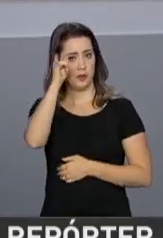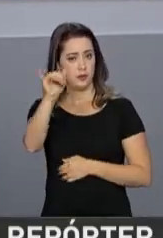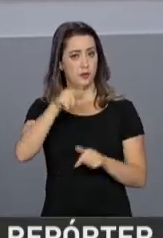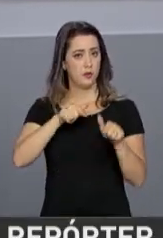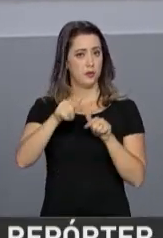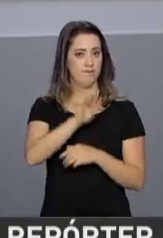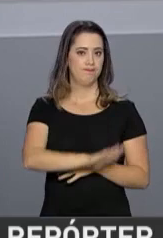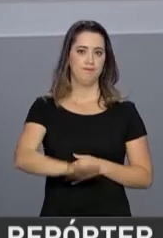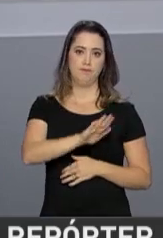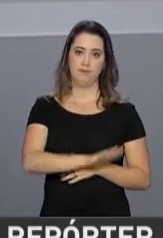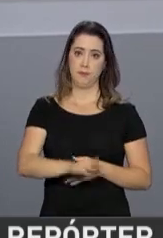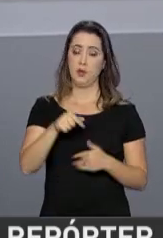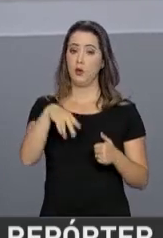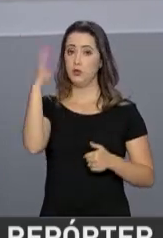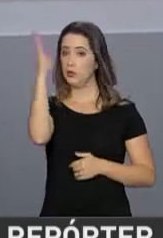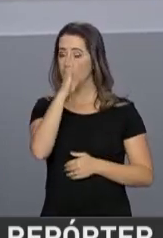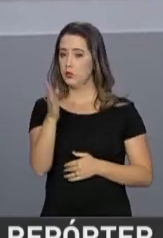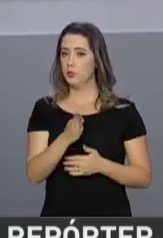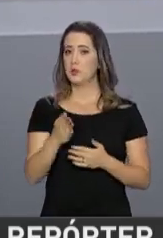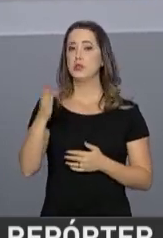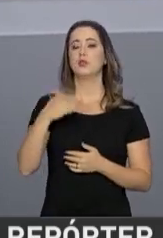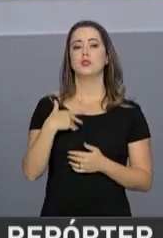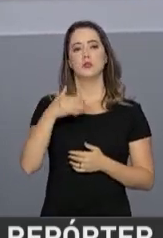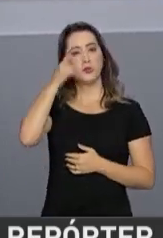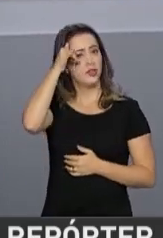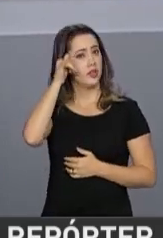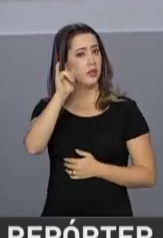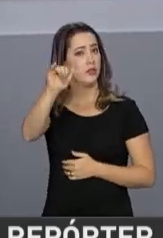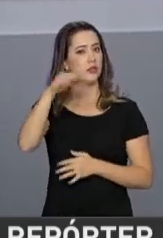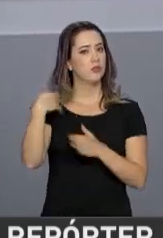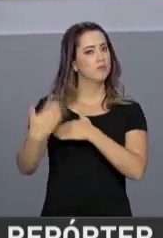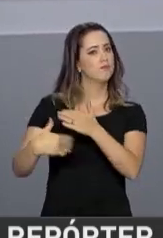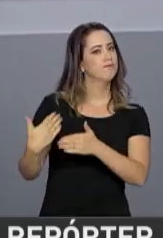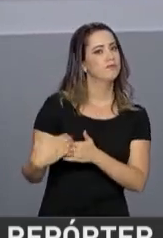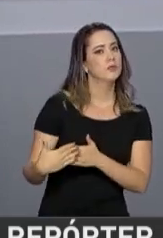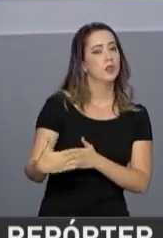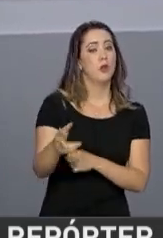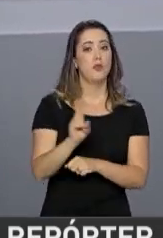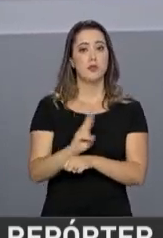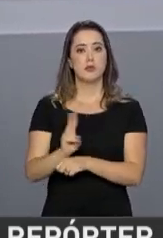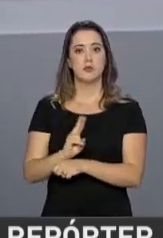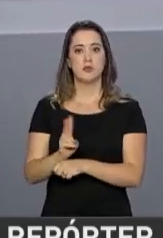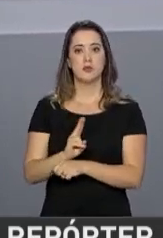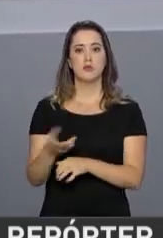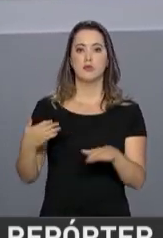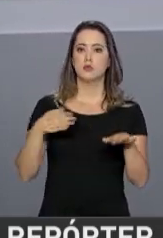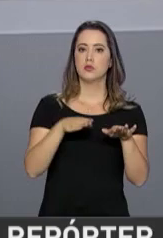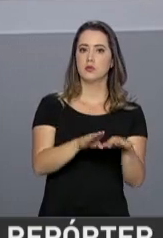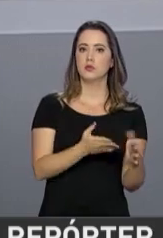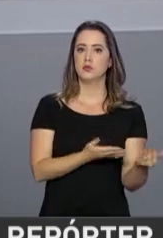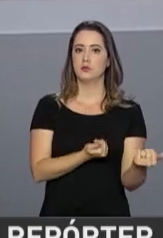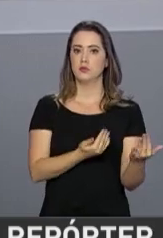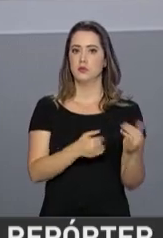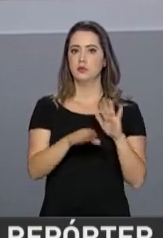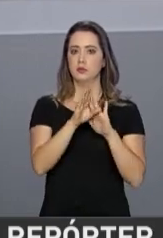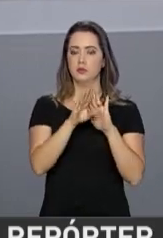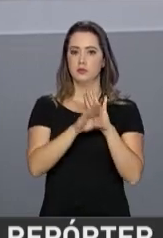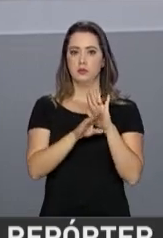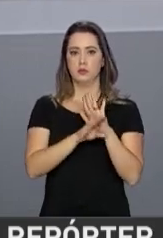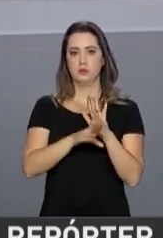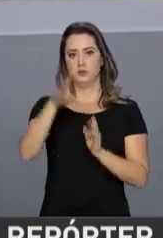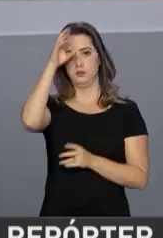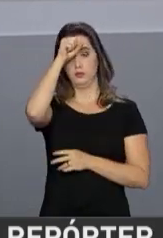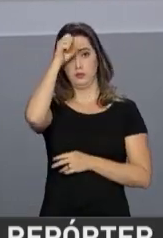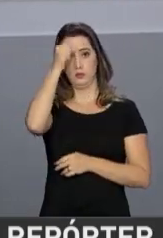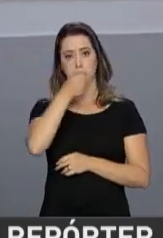no brasil o governo vem combatendo a prática ao longo dos anos por meio da fiscalização e da inserção de jovens em programas de